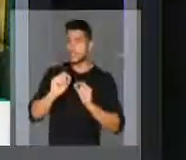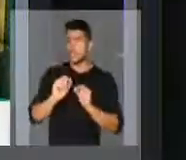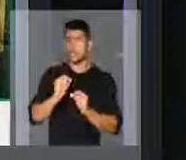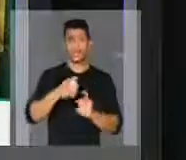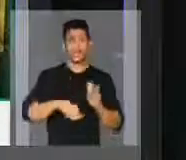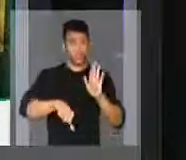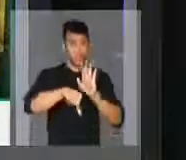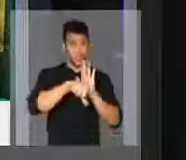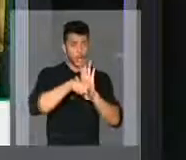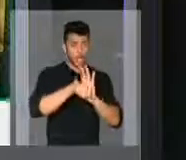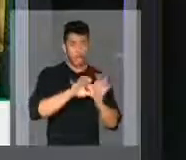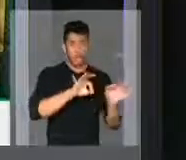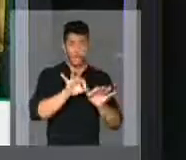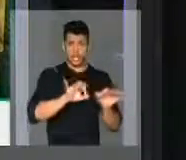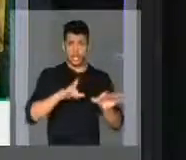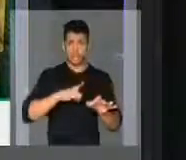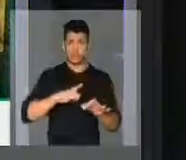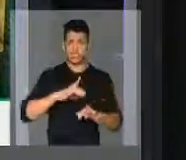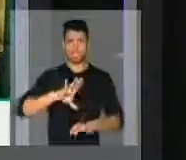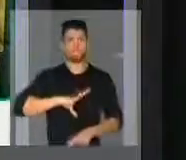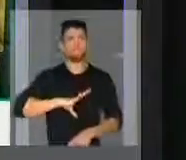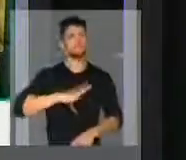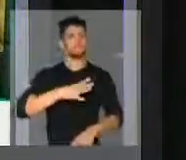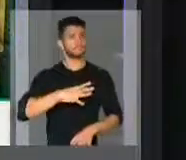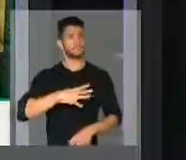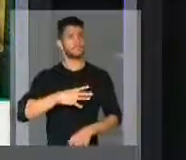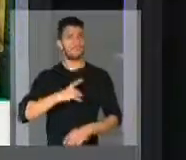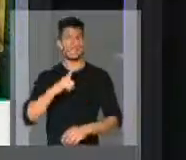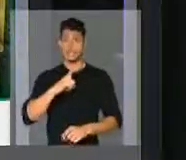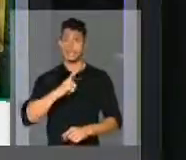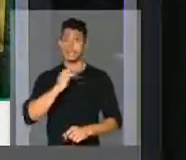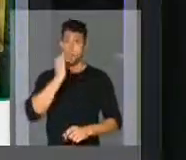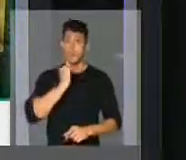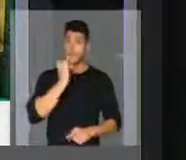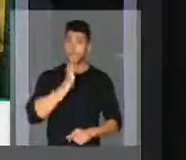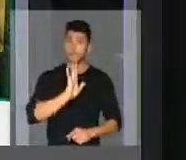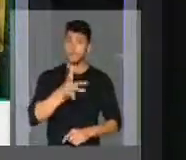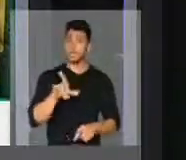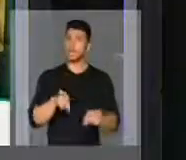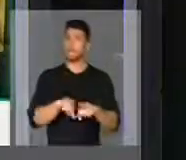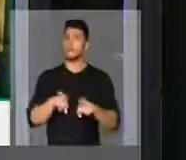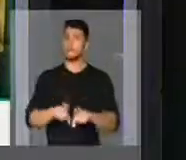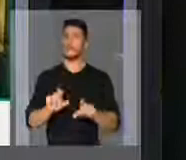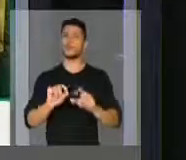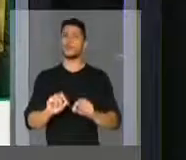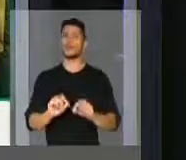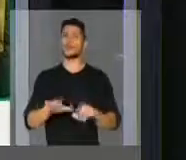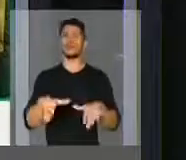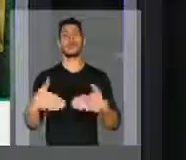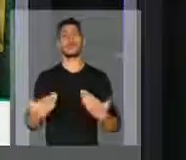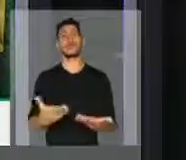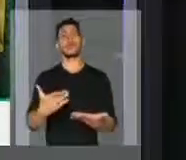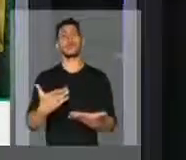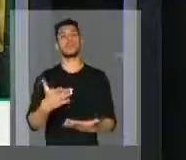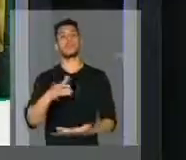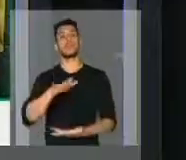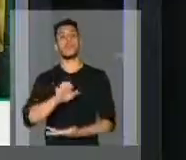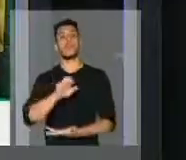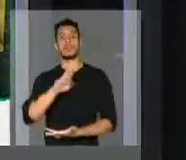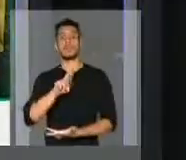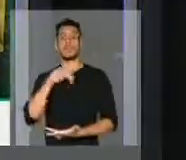pelo presidente Vitor Valim, que eu já tinha escutado do próprio senador Eunício, que quando anunciou a questão